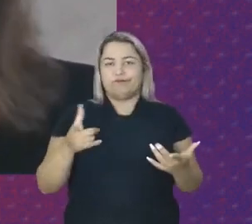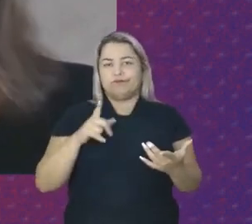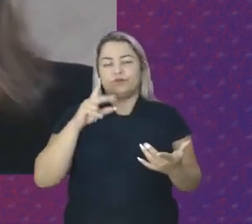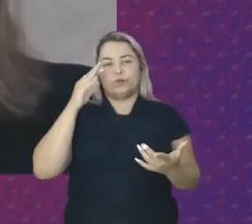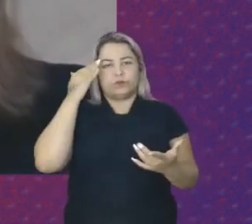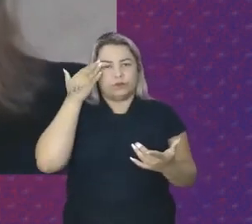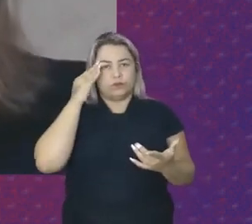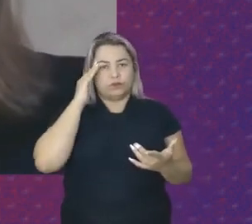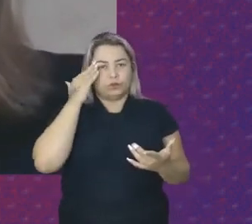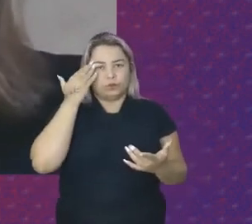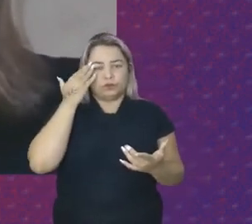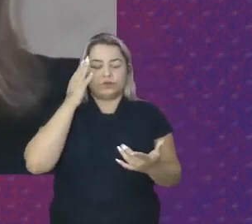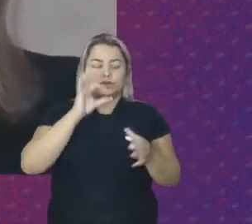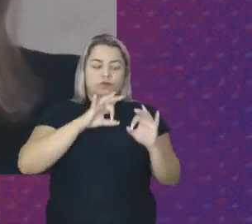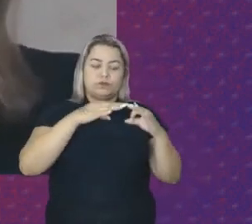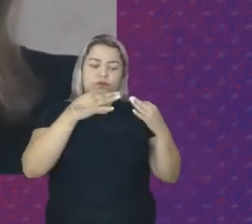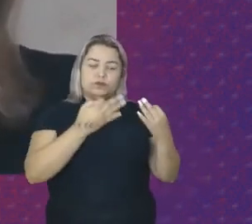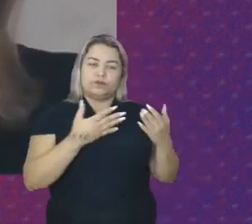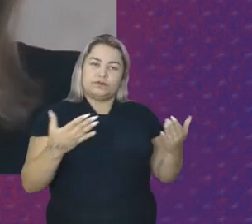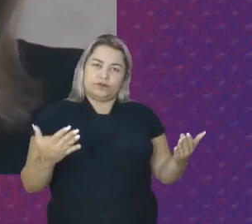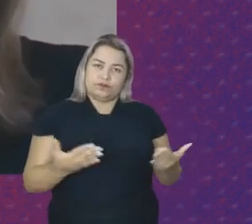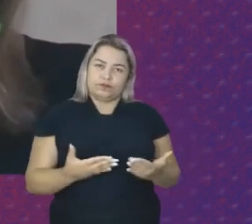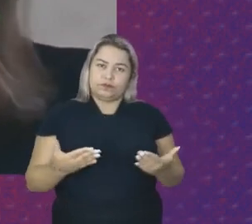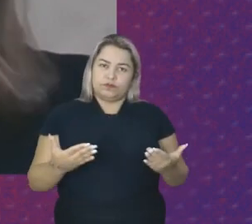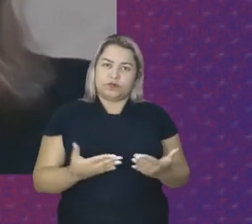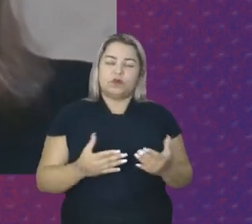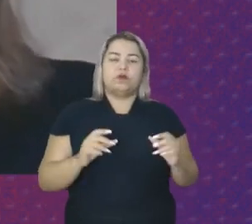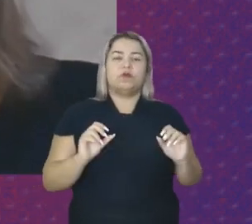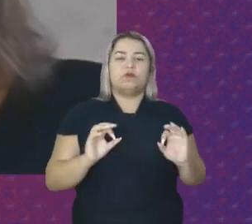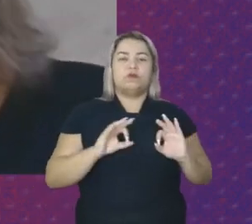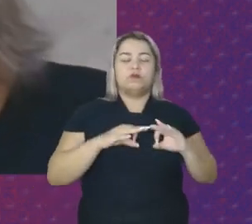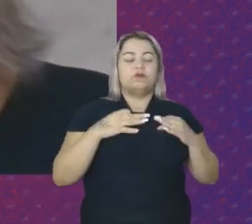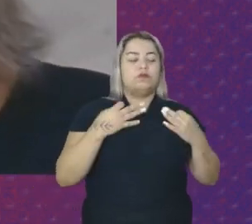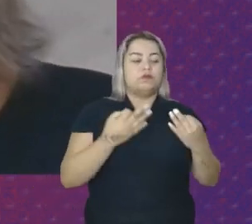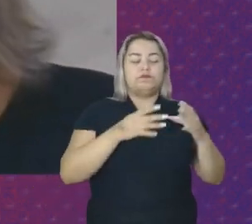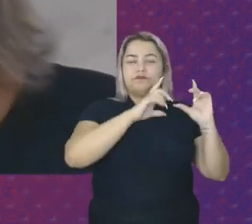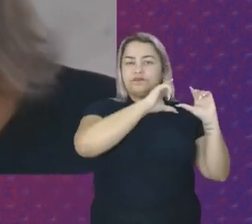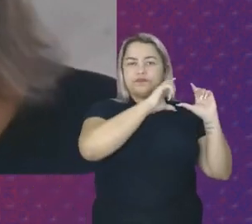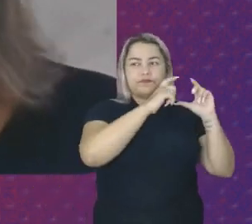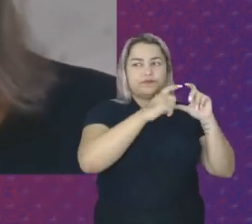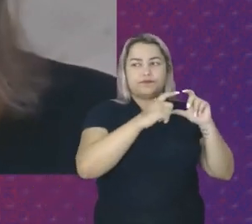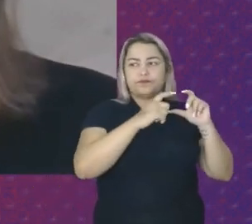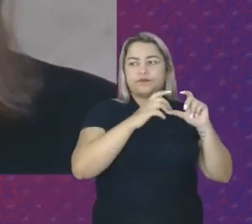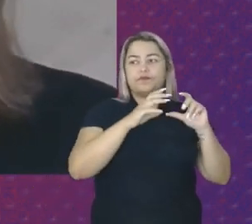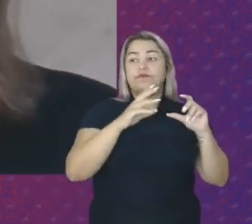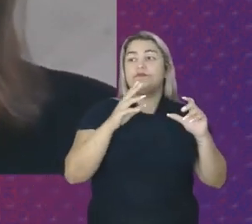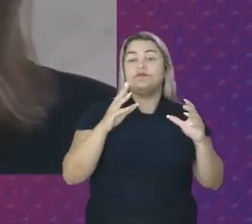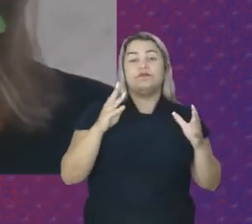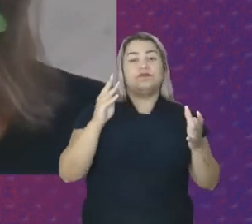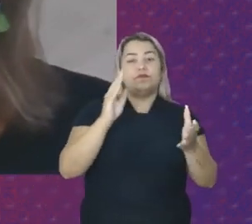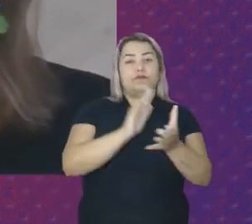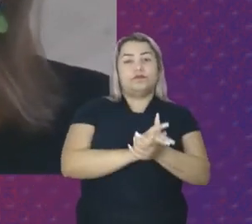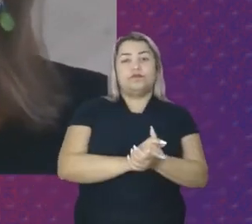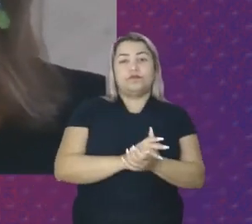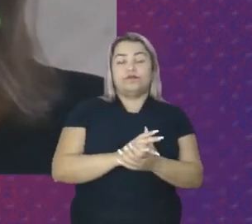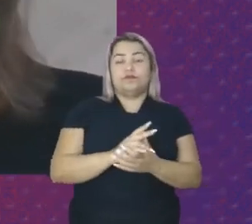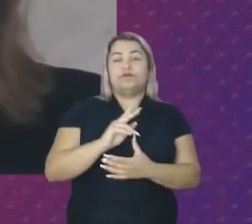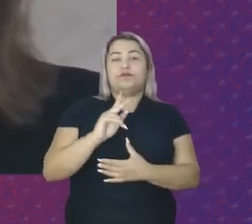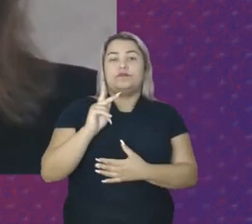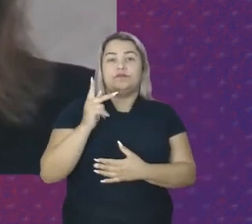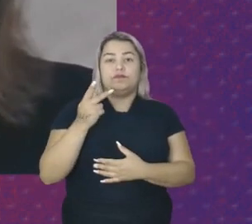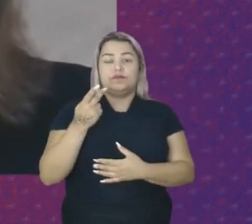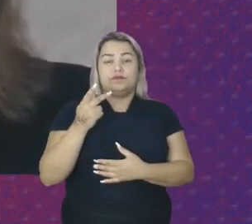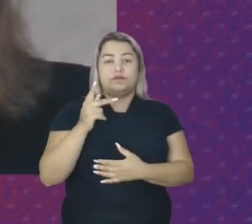a família hoje. E esse conceito de família tradicional, com um casal heterossexual e um filho, ou